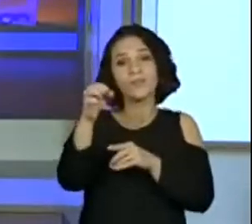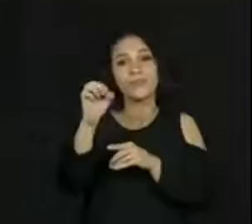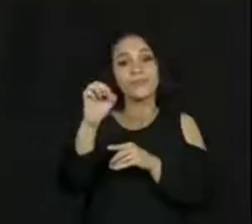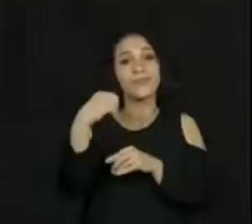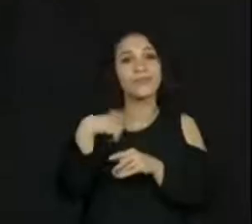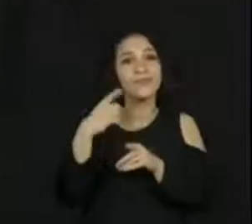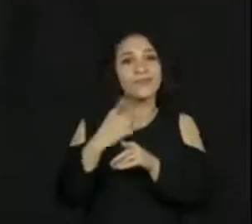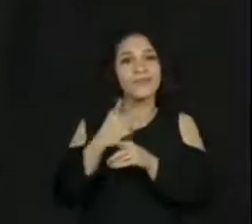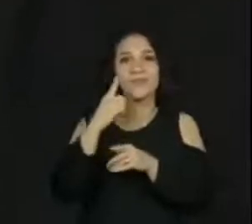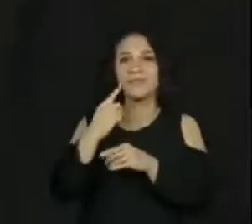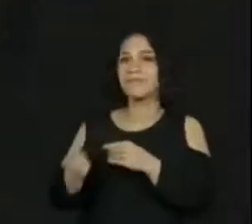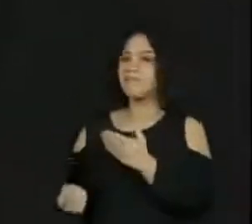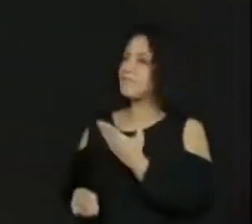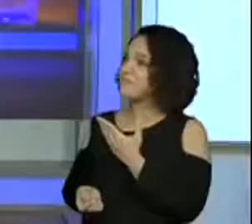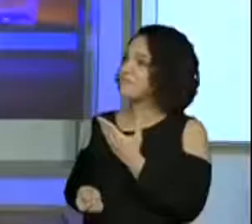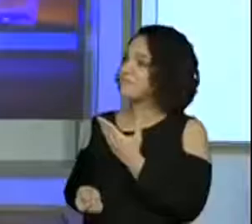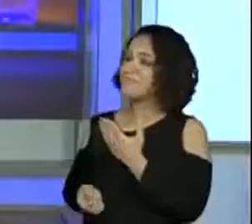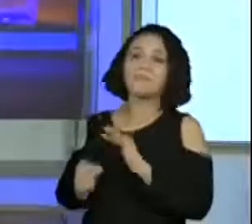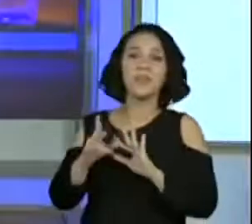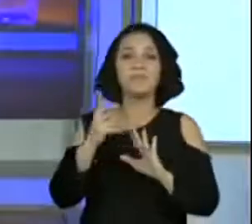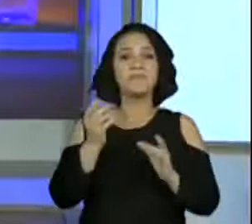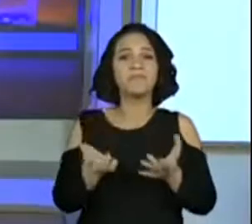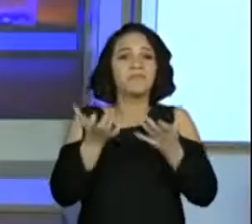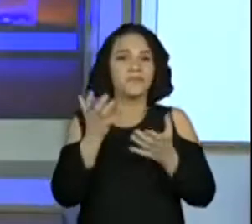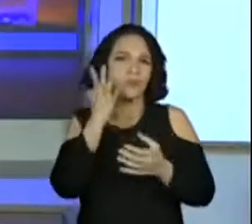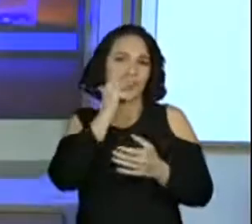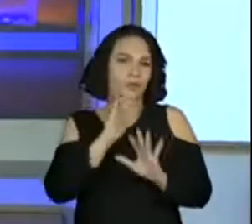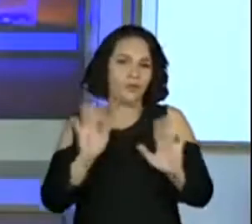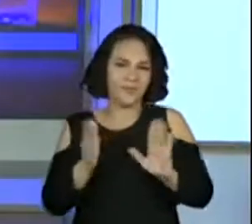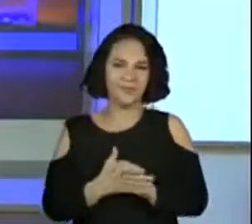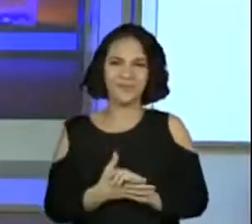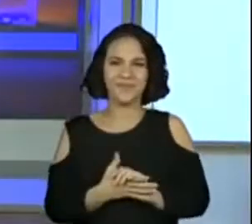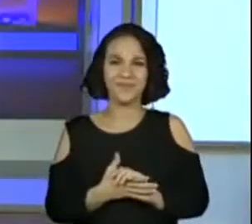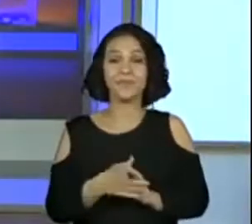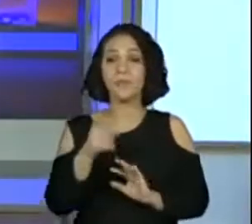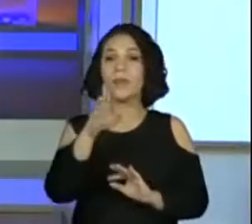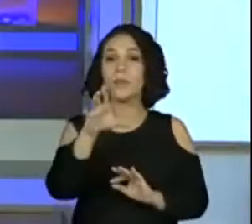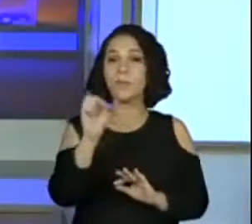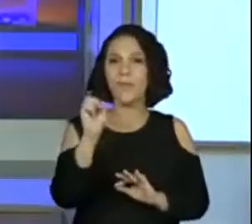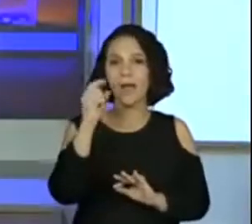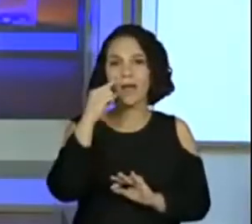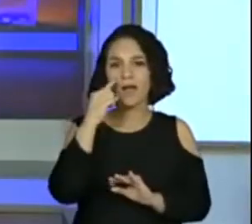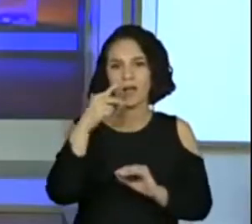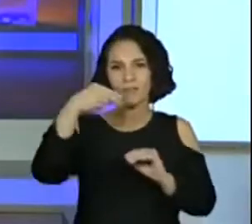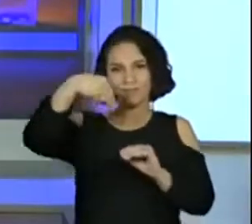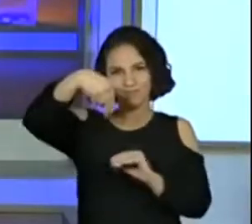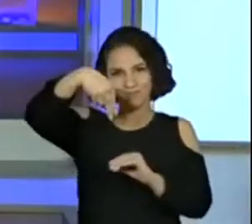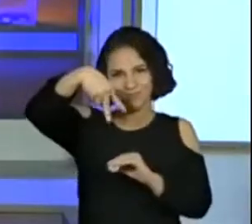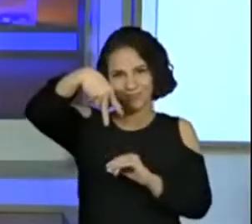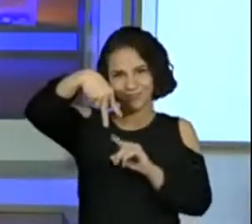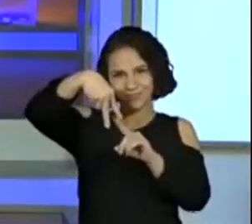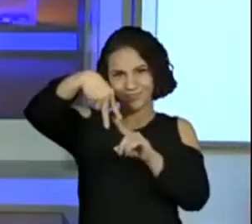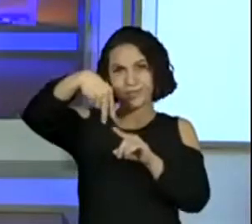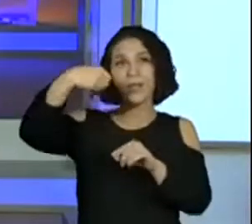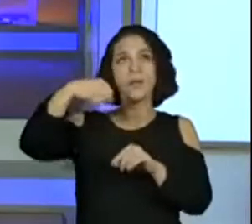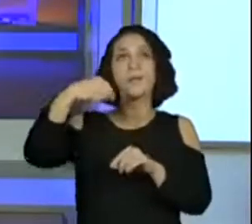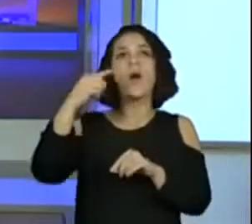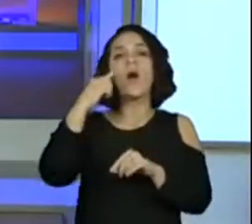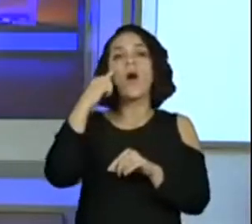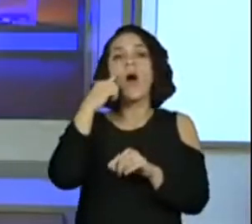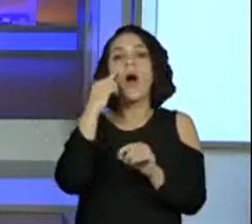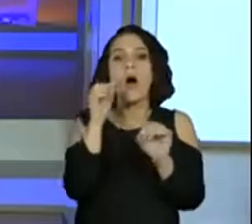para dar um chance, enfeitar. Vocês vão pegar o colchete e vão enfiar o que tem que ficar para